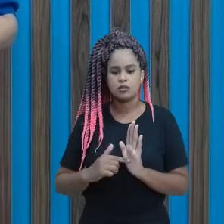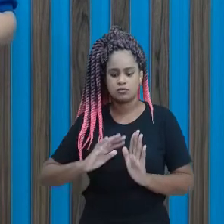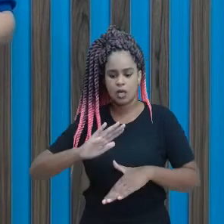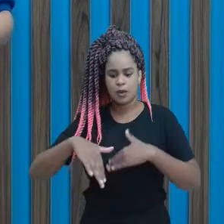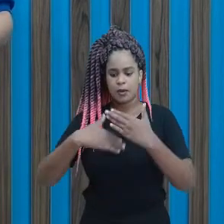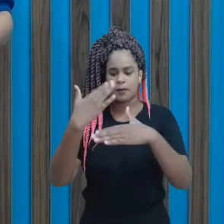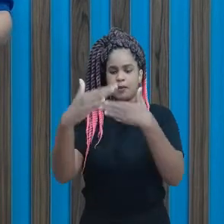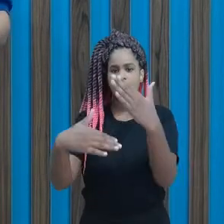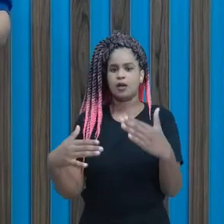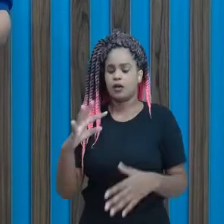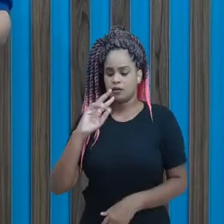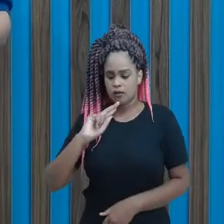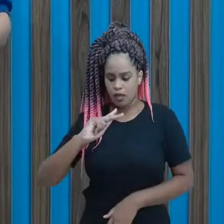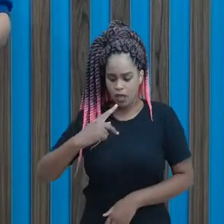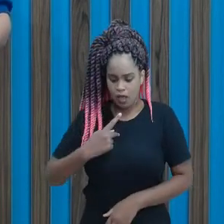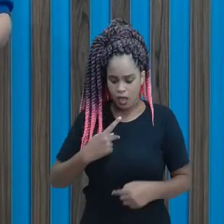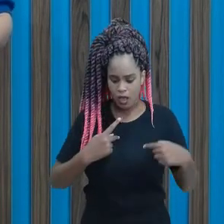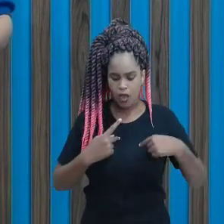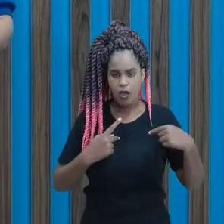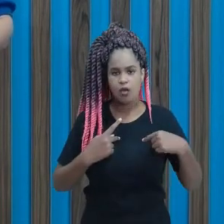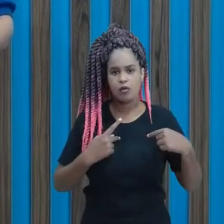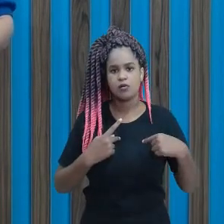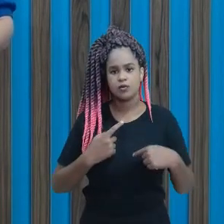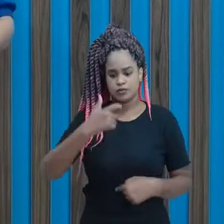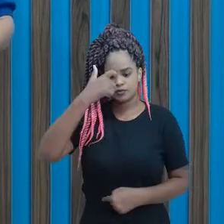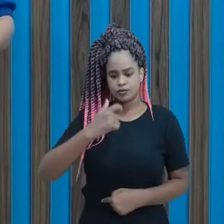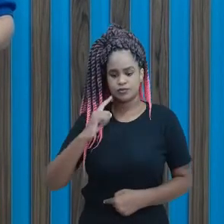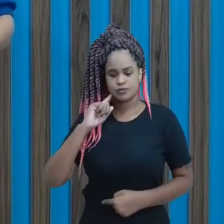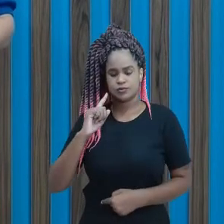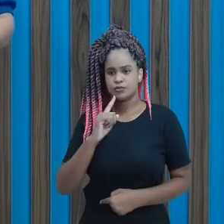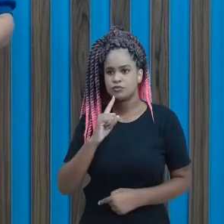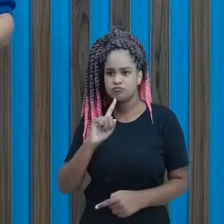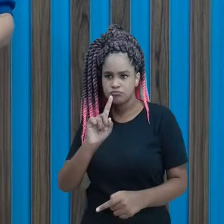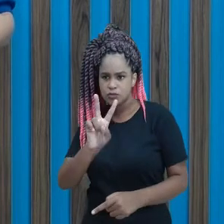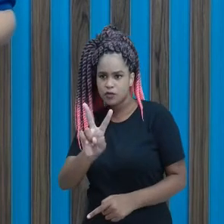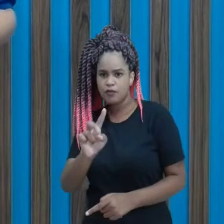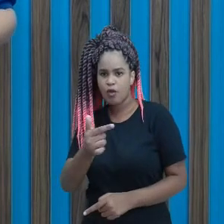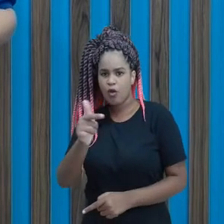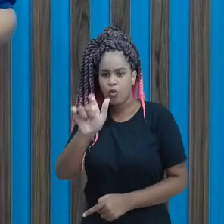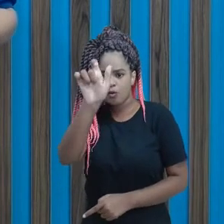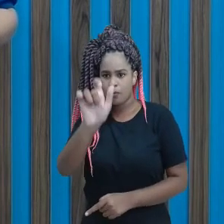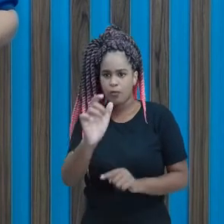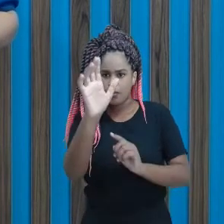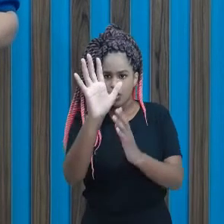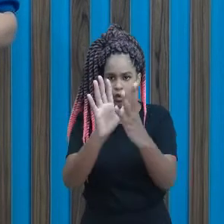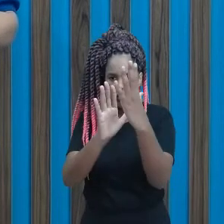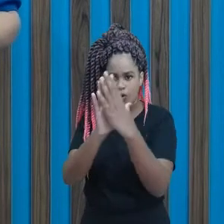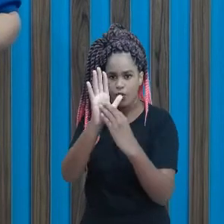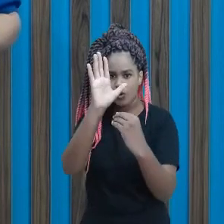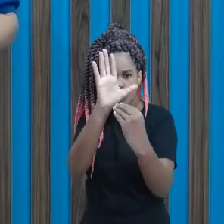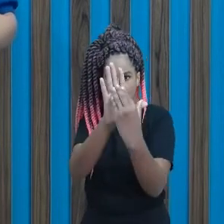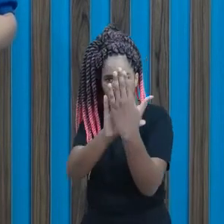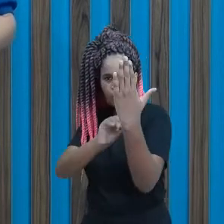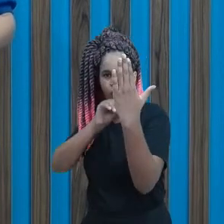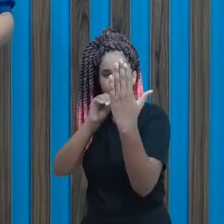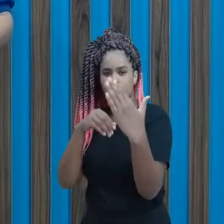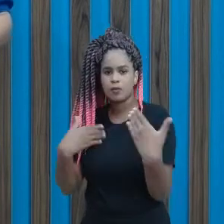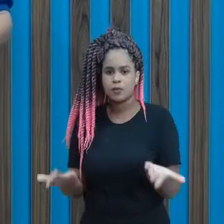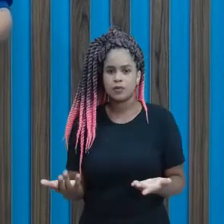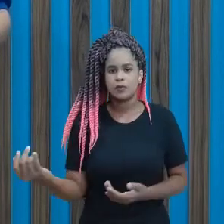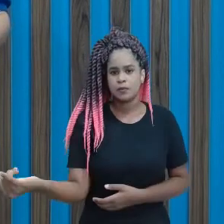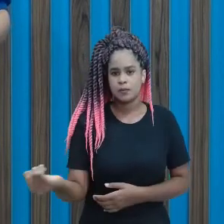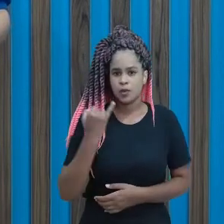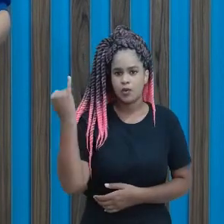identidade e ver, se reconhecer num surdo adulto. Então, essa a importância da sala